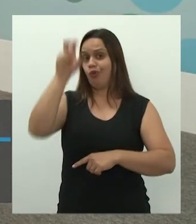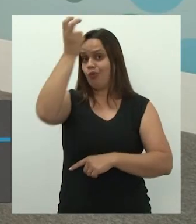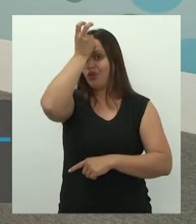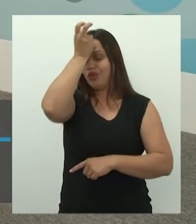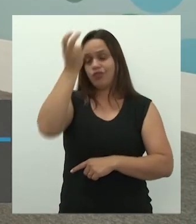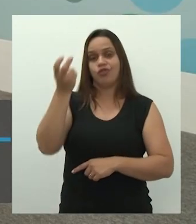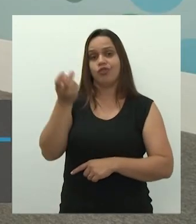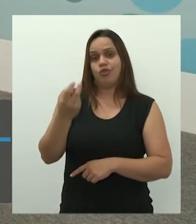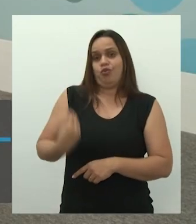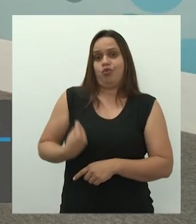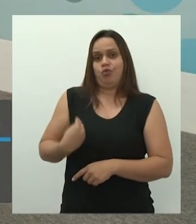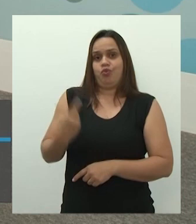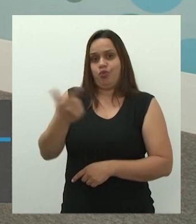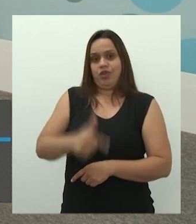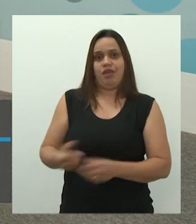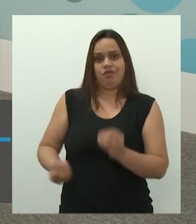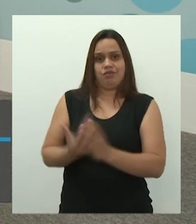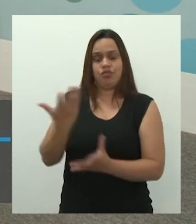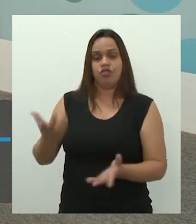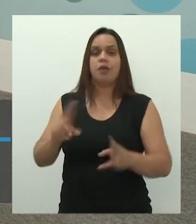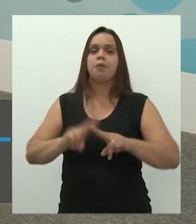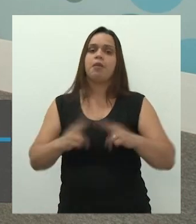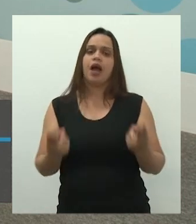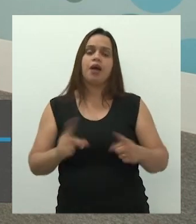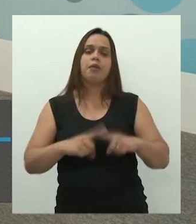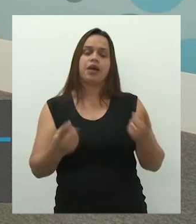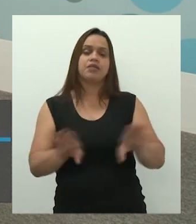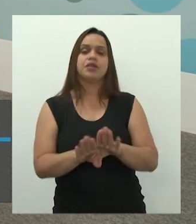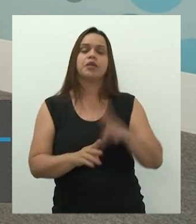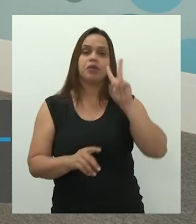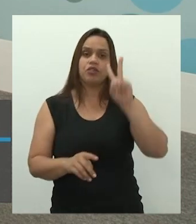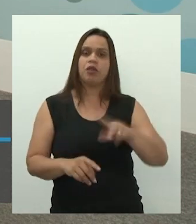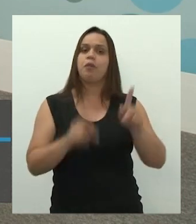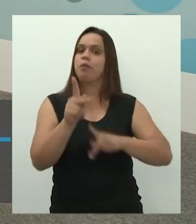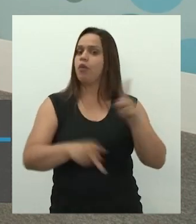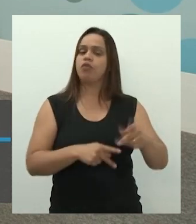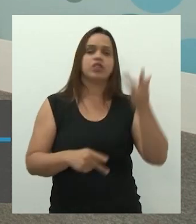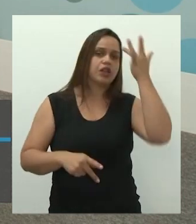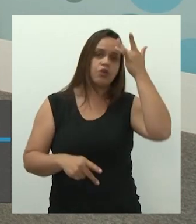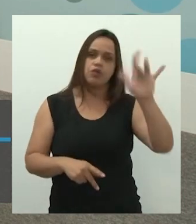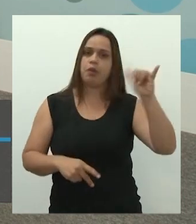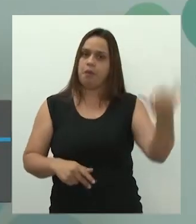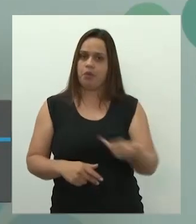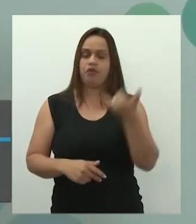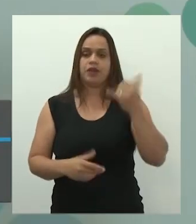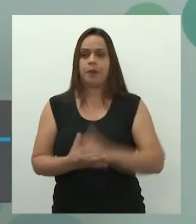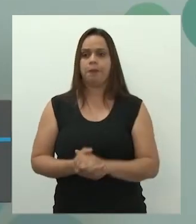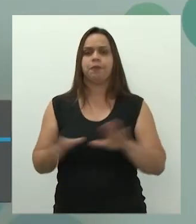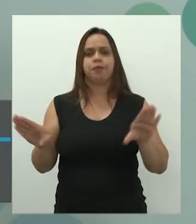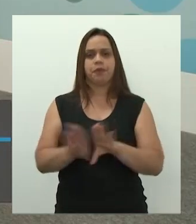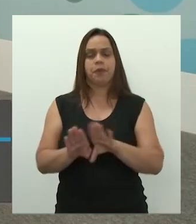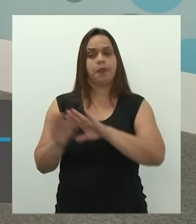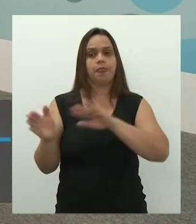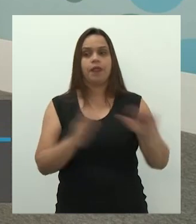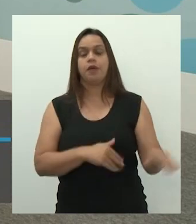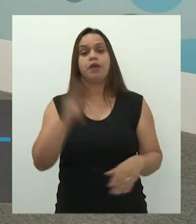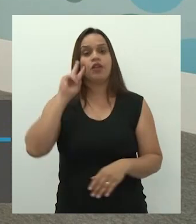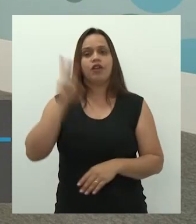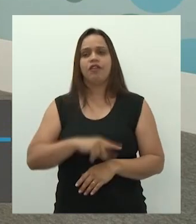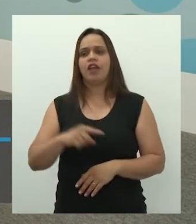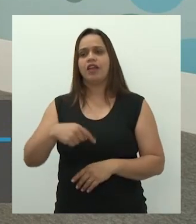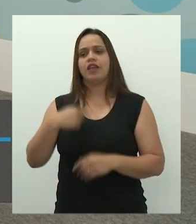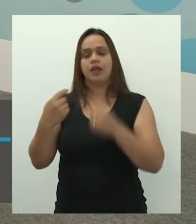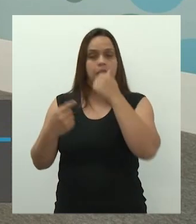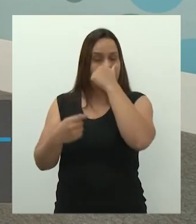aproveitá-lo. Exatamente. E também agora sim, refletindo sobre aqui o ponto da professora Luísa, uma questão em comum, né, entre